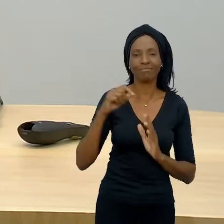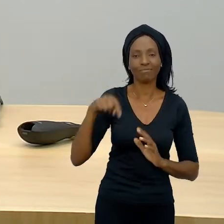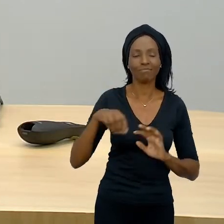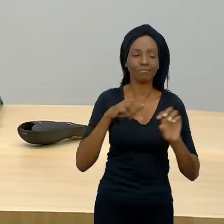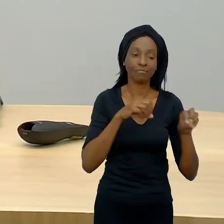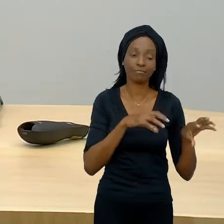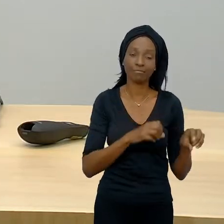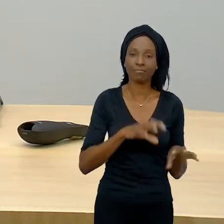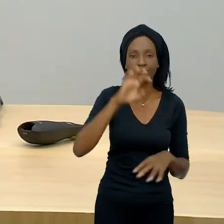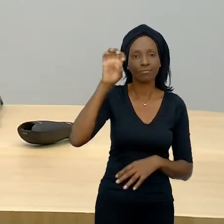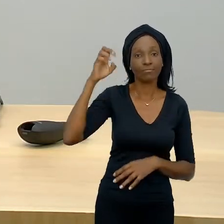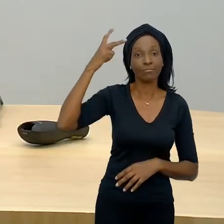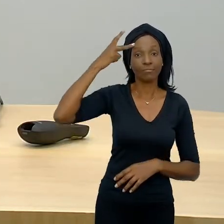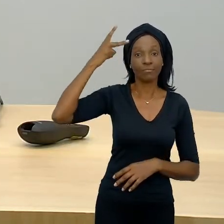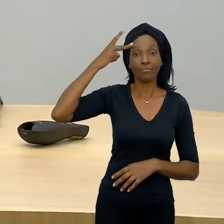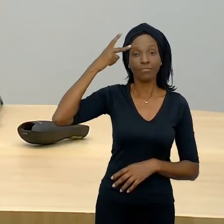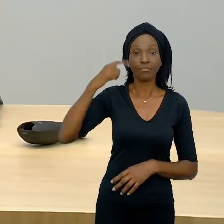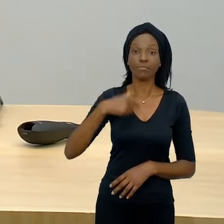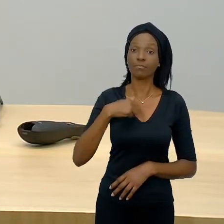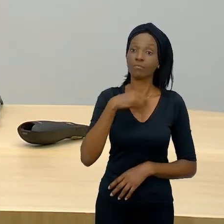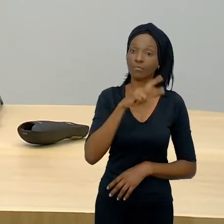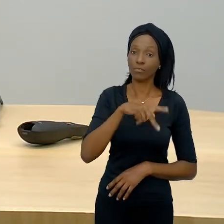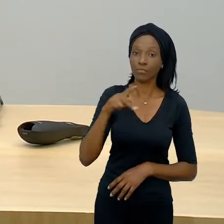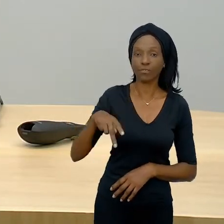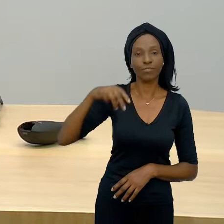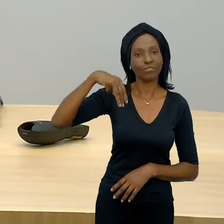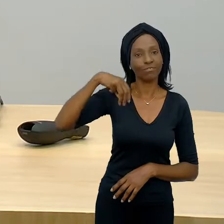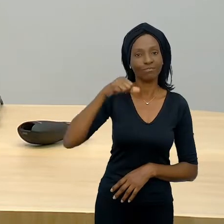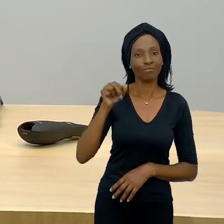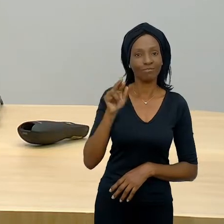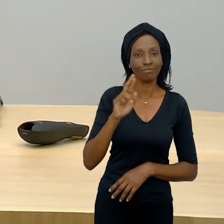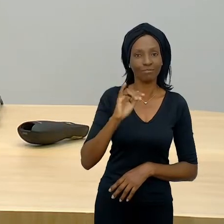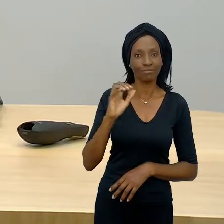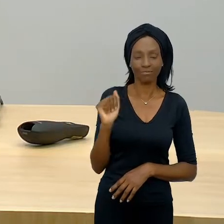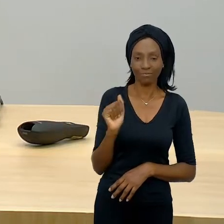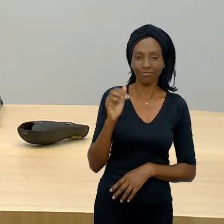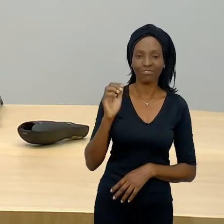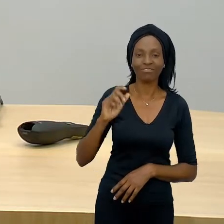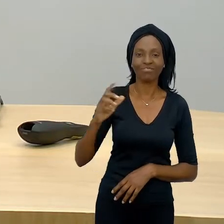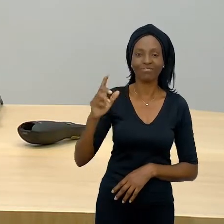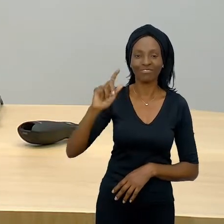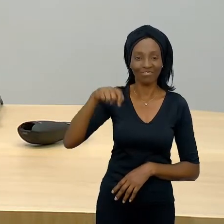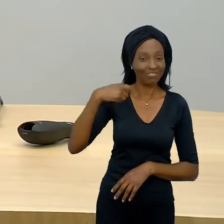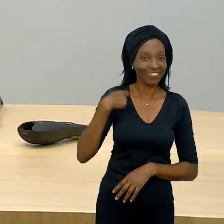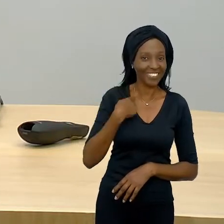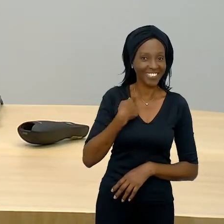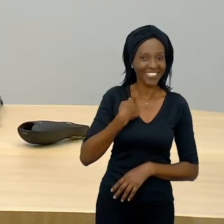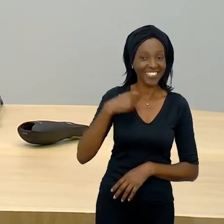Estado de São Paulo. Eu sou a professora Maria Fernanda, este é o meu sinal.